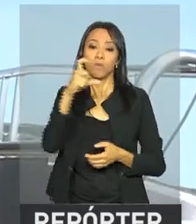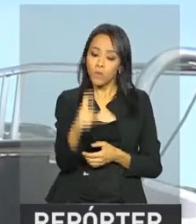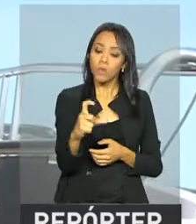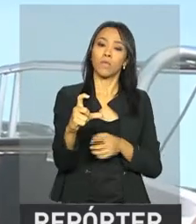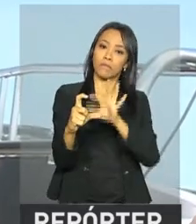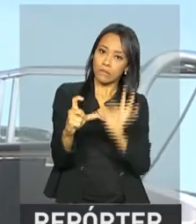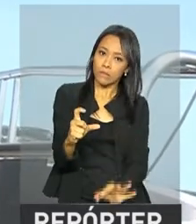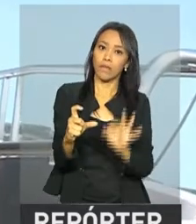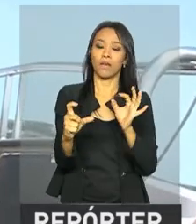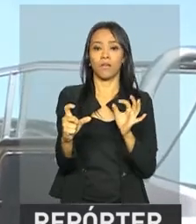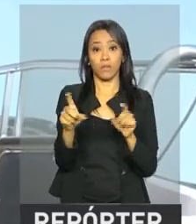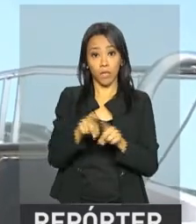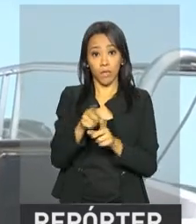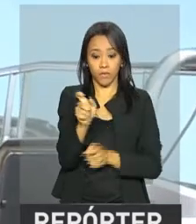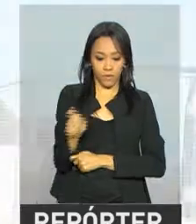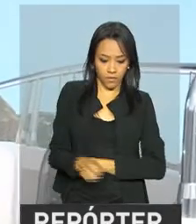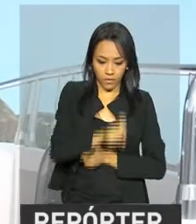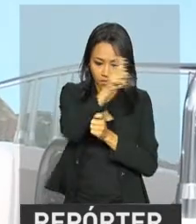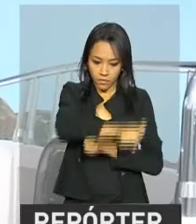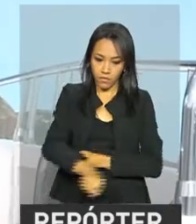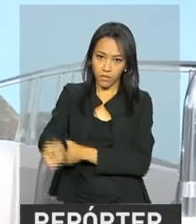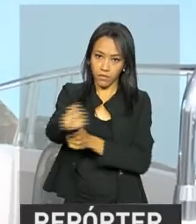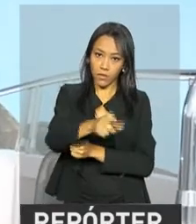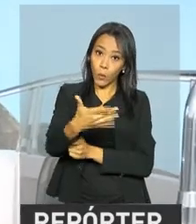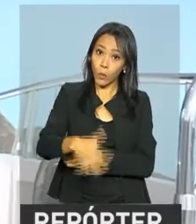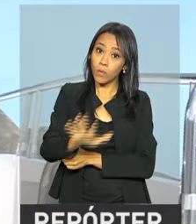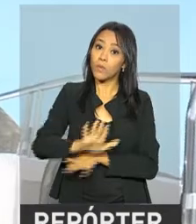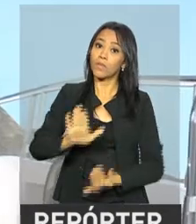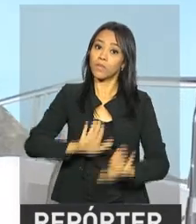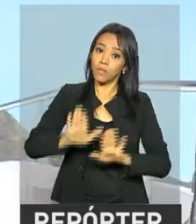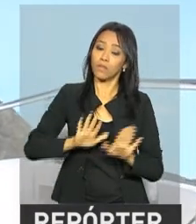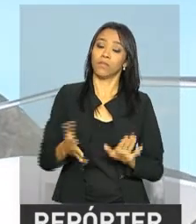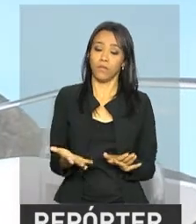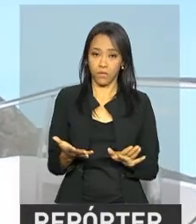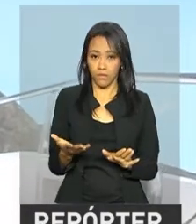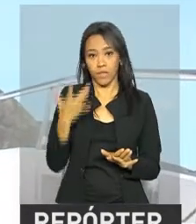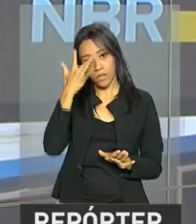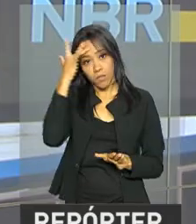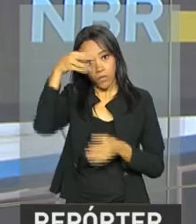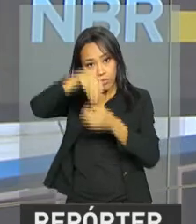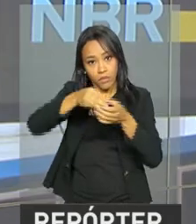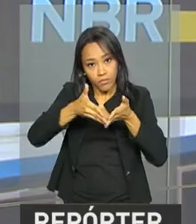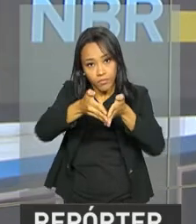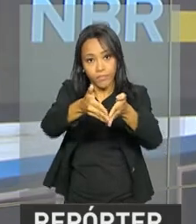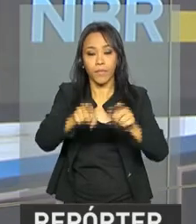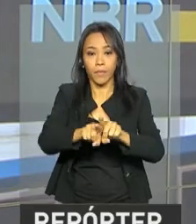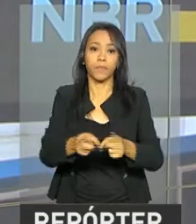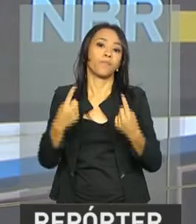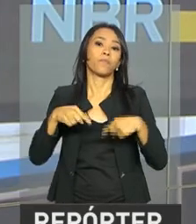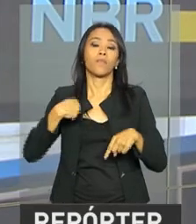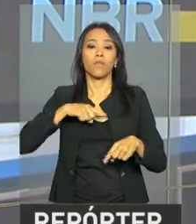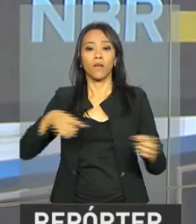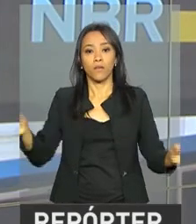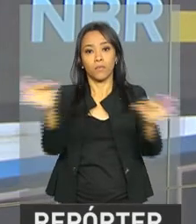seguro, extintores principalmente. Temos que ter cuidado com os tripulantes, as pessoas que estão a bordo. E nós ficamos